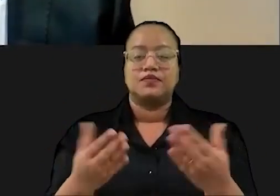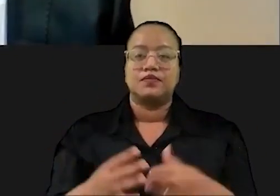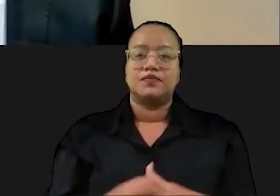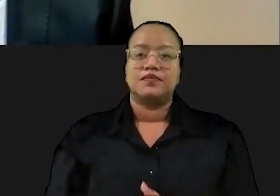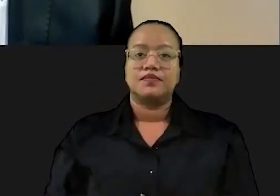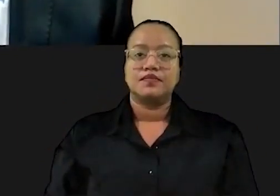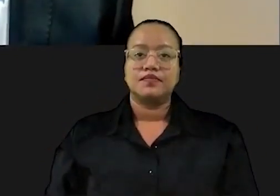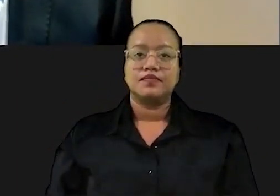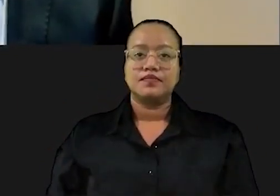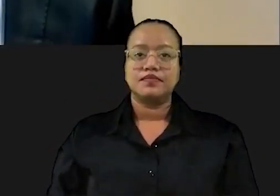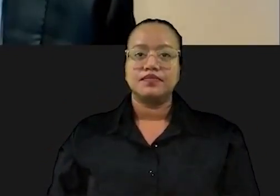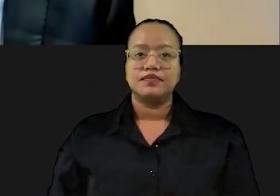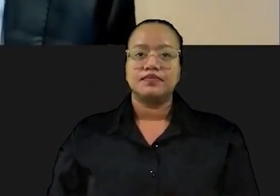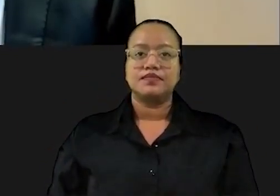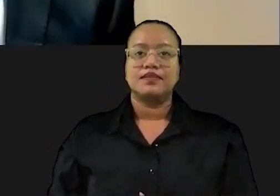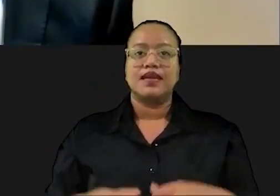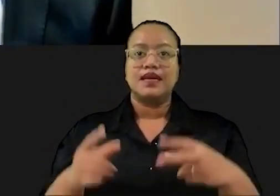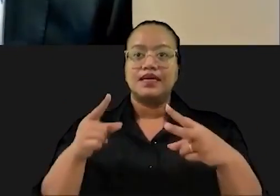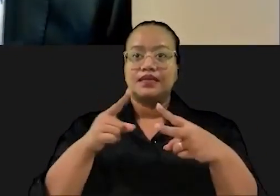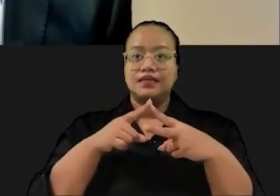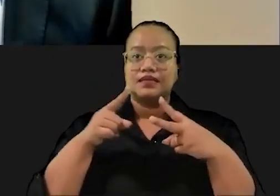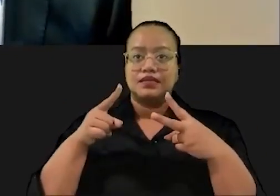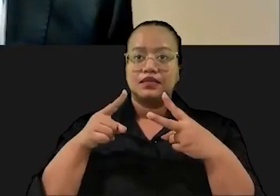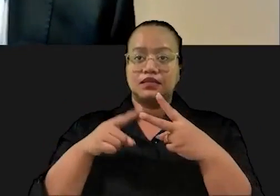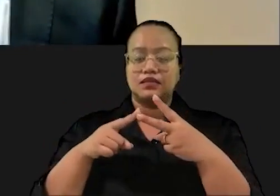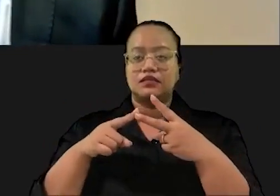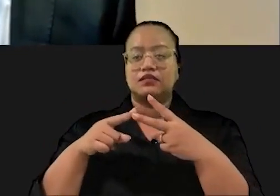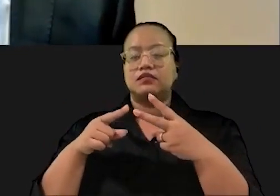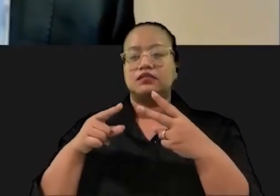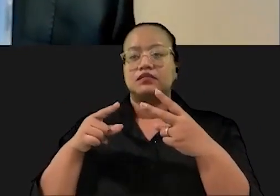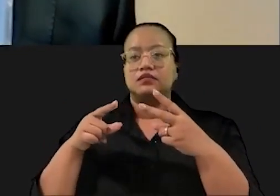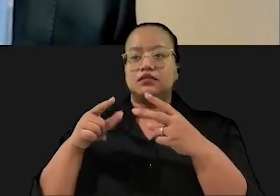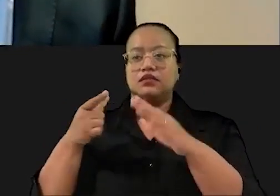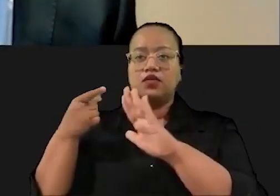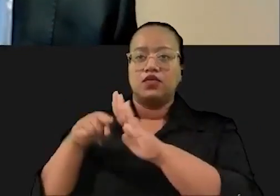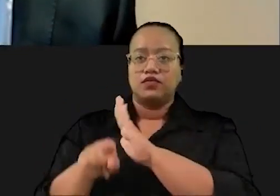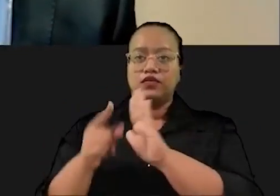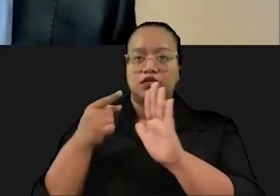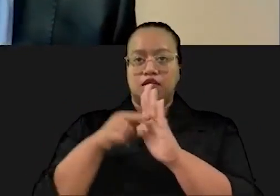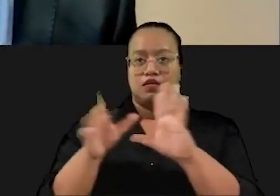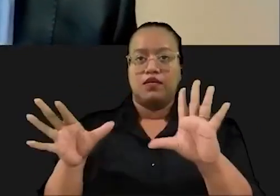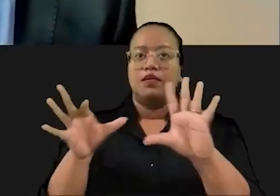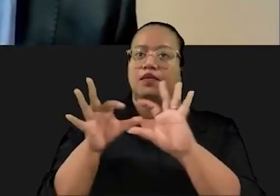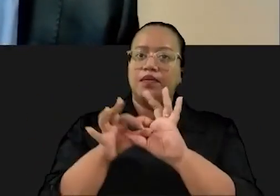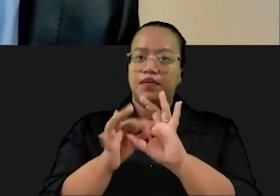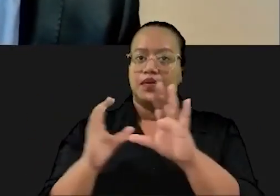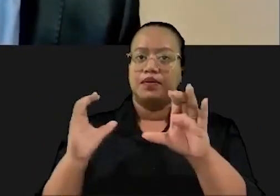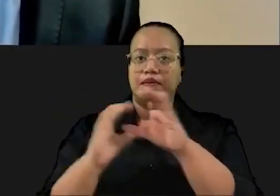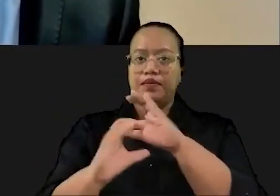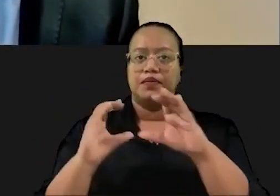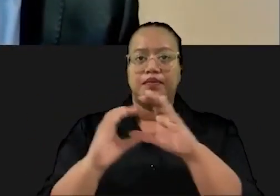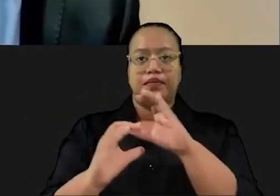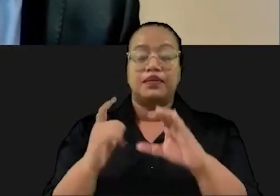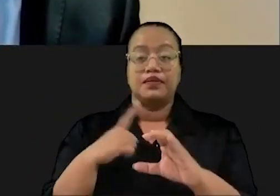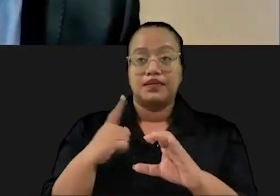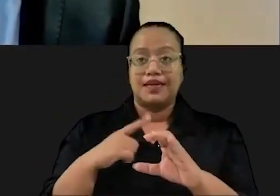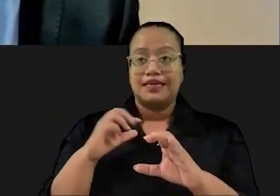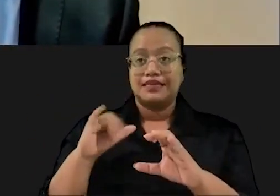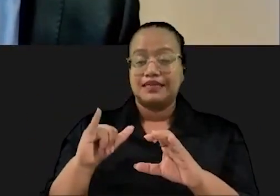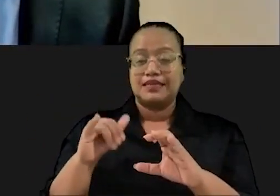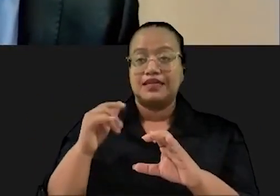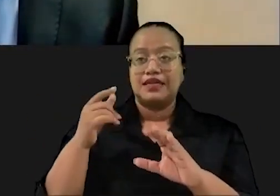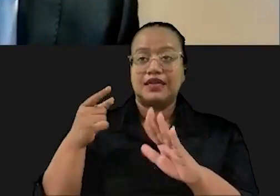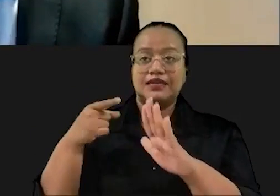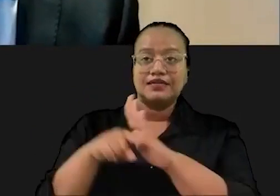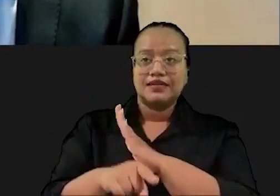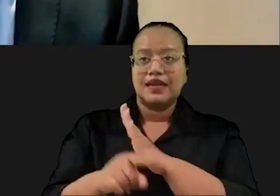universos, vamos dizer, se comunicam. Então, tem toda uma complexidade por trás disso. Se a gente não compreender essa complexidade, a gente não vai entender por que as coisas muitas